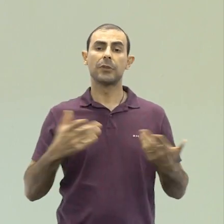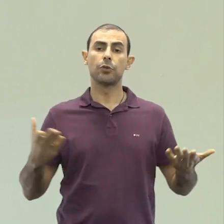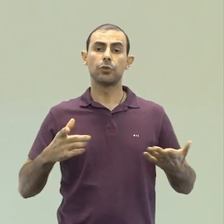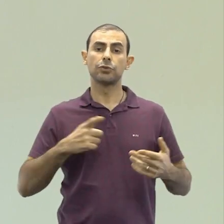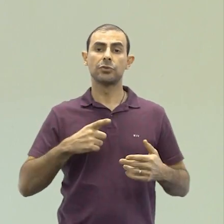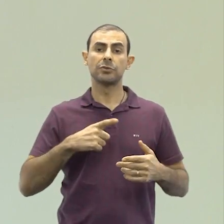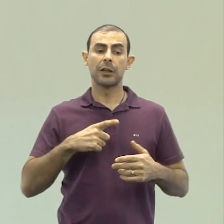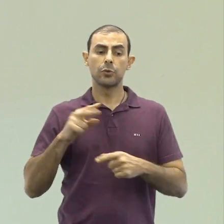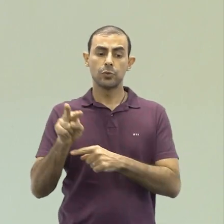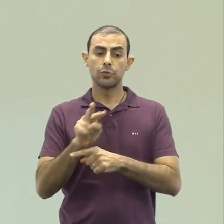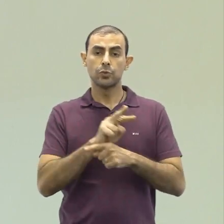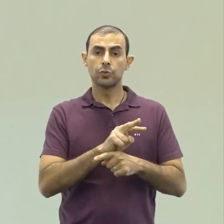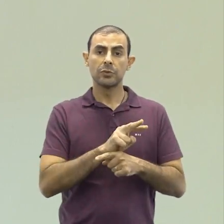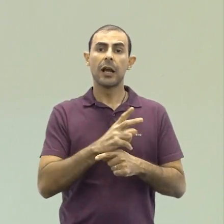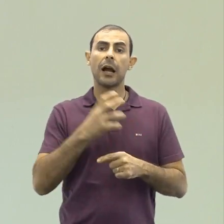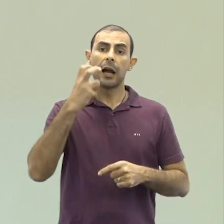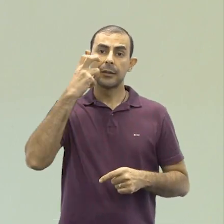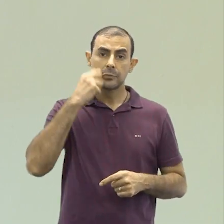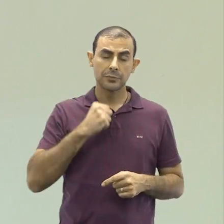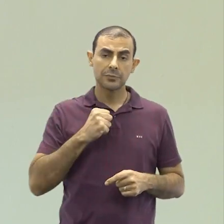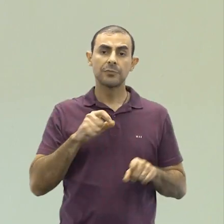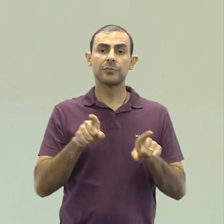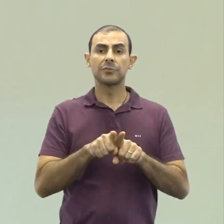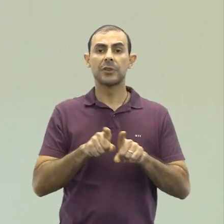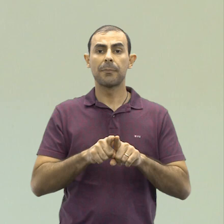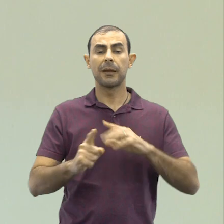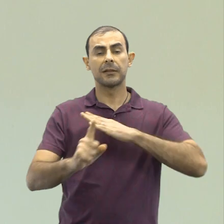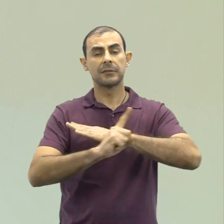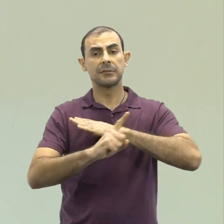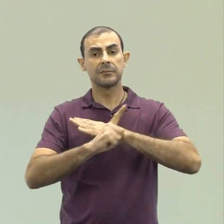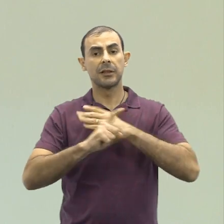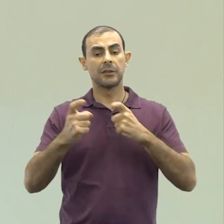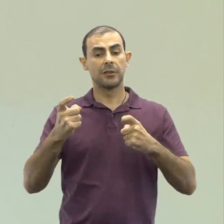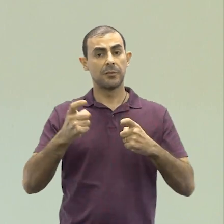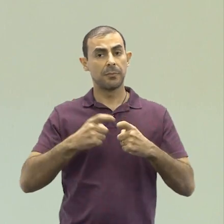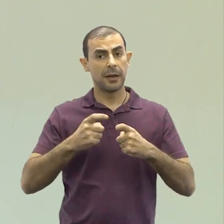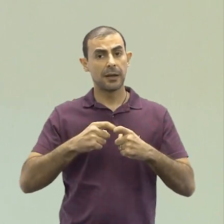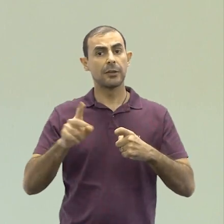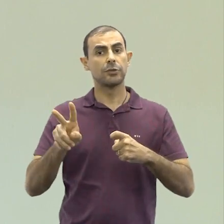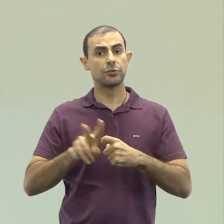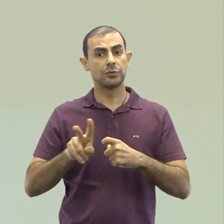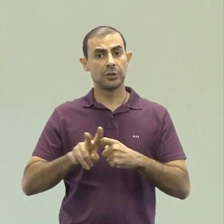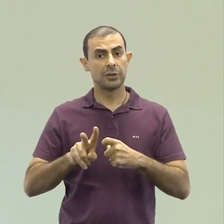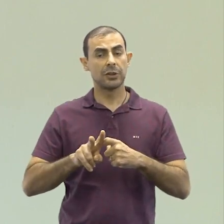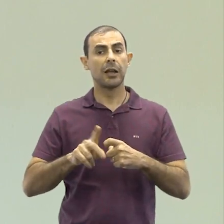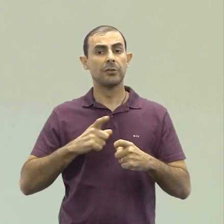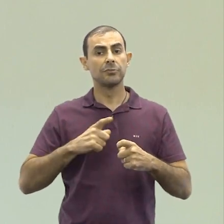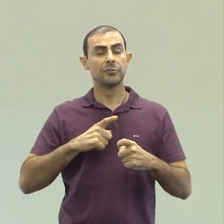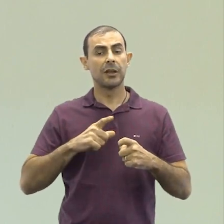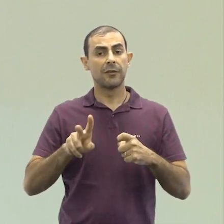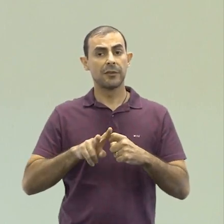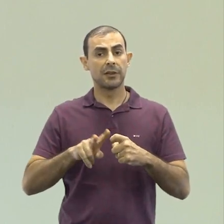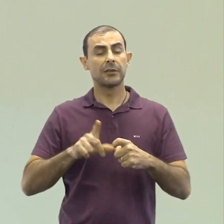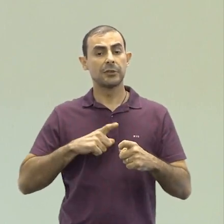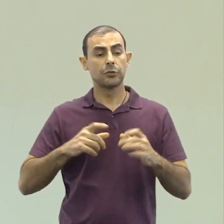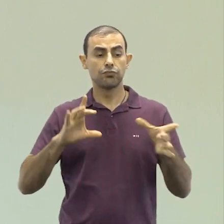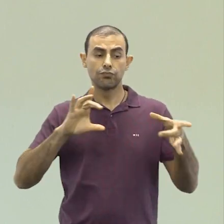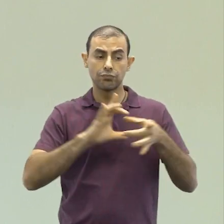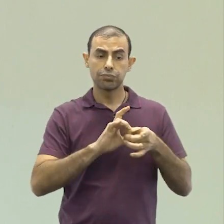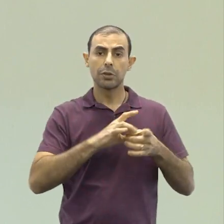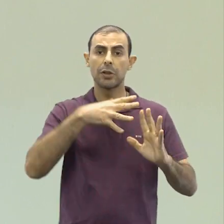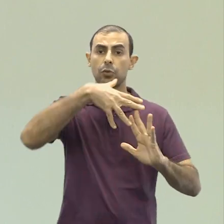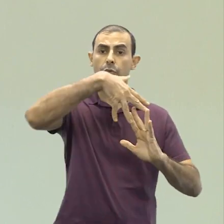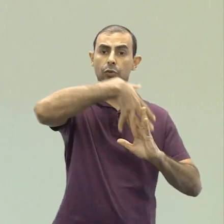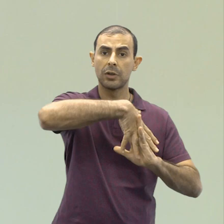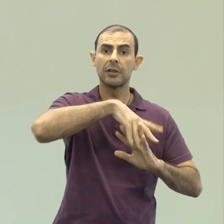campanhas de adoção, parte educacional, programa de atendimento médico veterinário com um convênio firmado junto com a Federal. Então, hoje possui